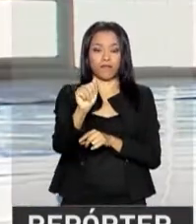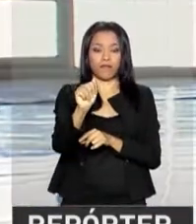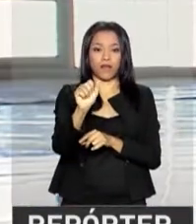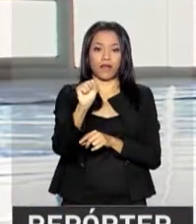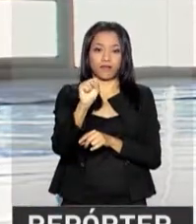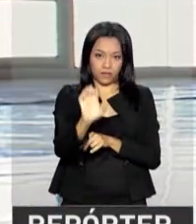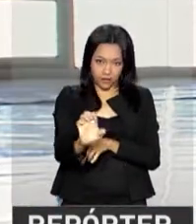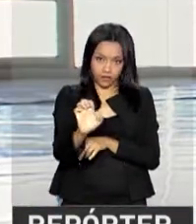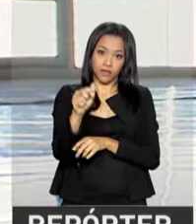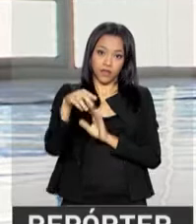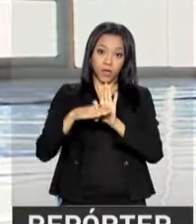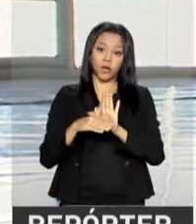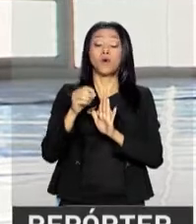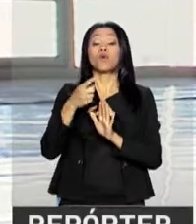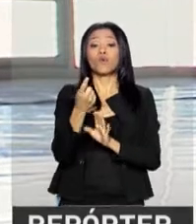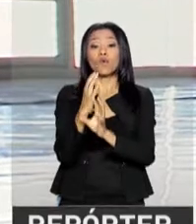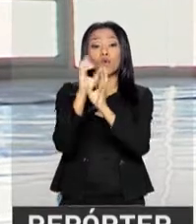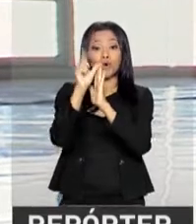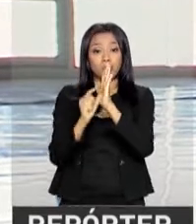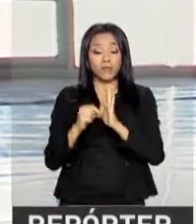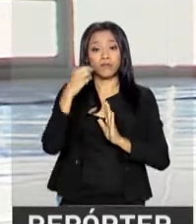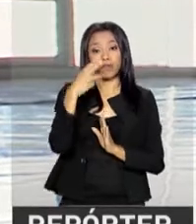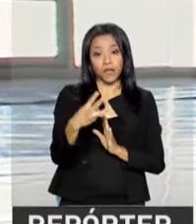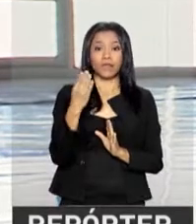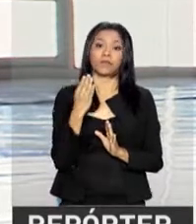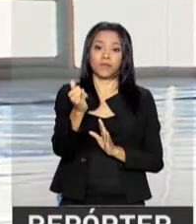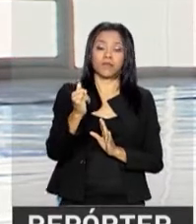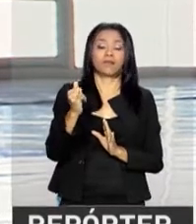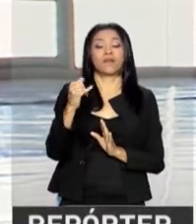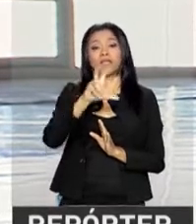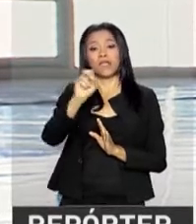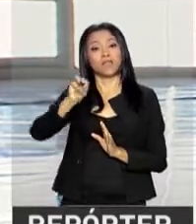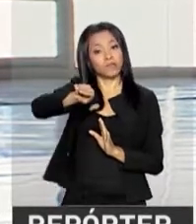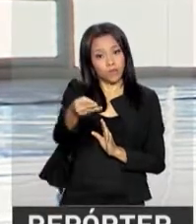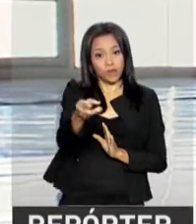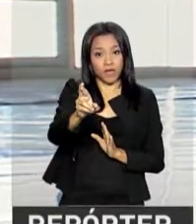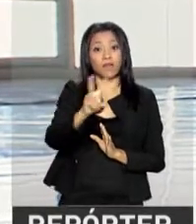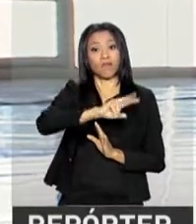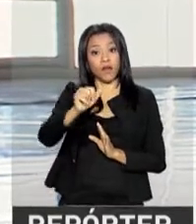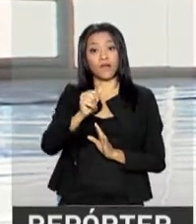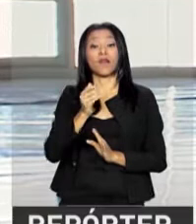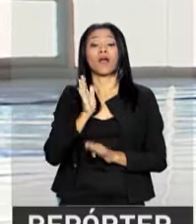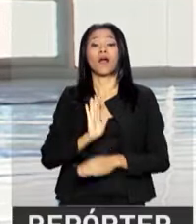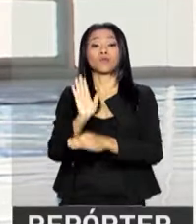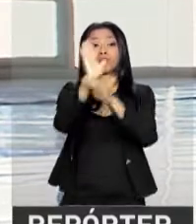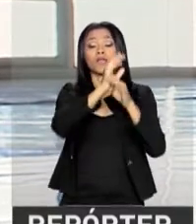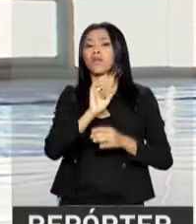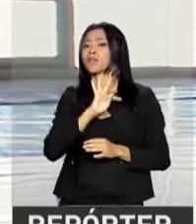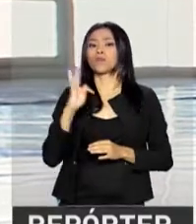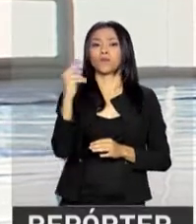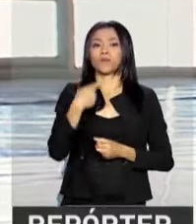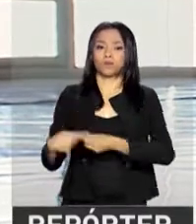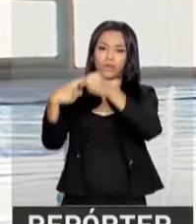será de 3 bilhões e meio de reais o programa vai atender a todos os municípios do país sendo que cada um deles